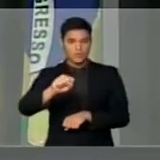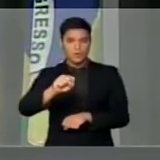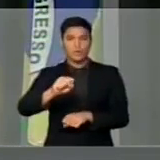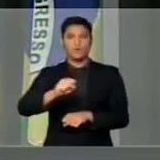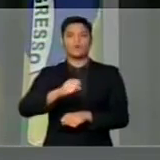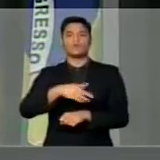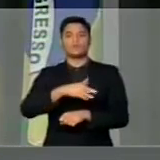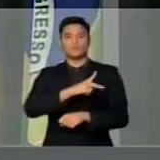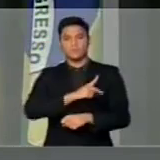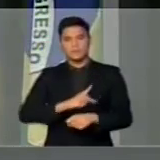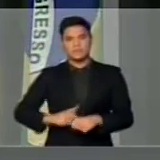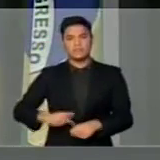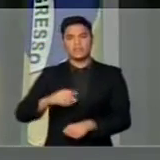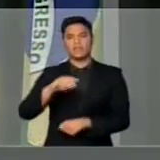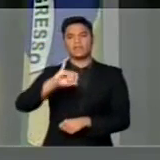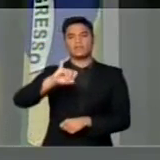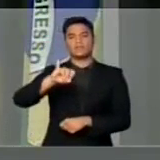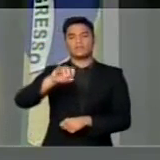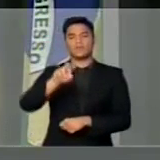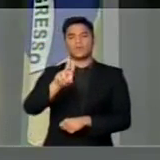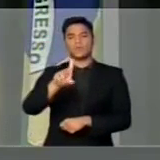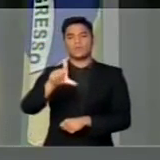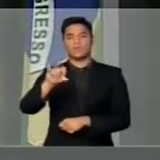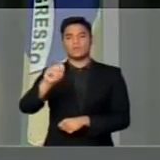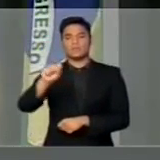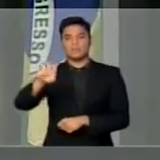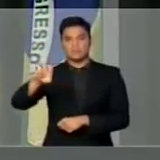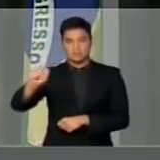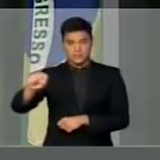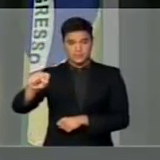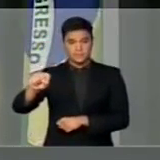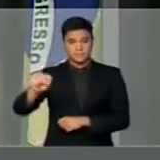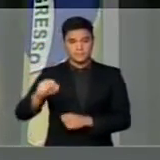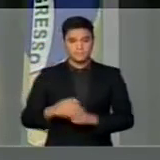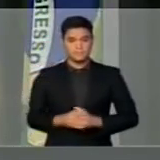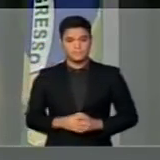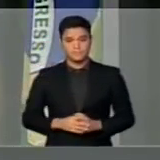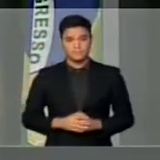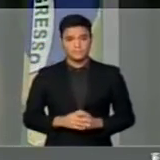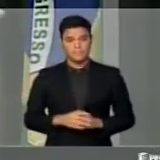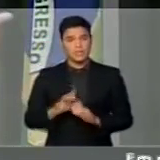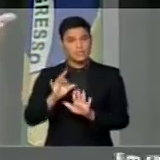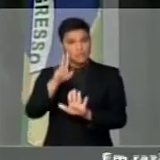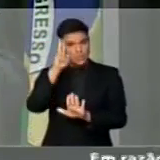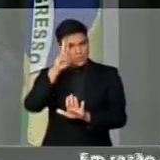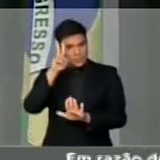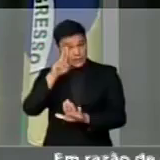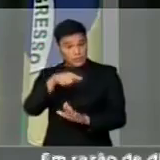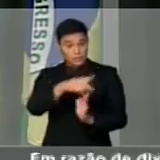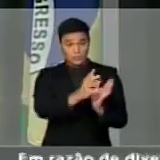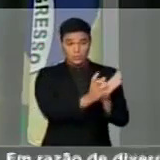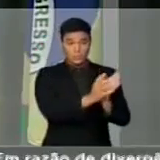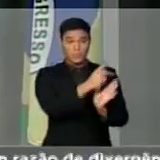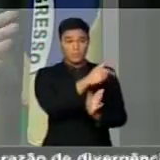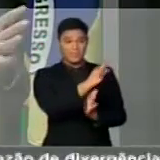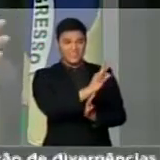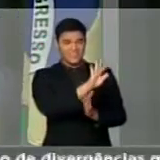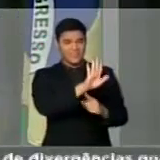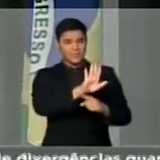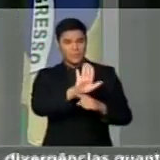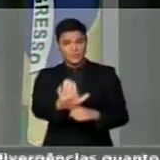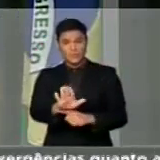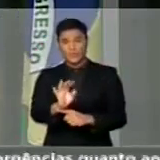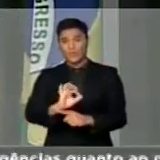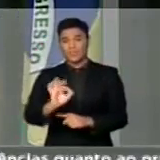Ulisses, havia uma relação muito grande. Aliás, só lembrando que o PT, na época, não colaborou em nada